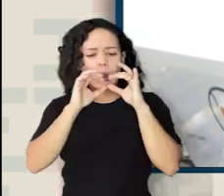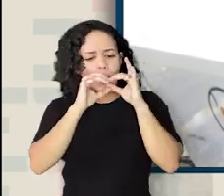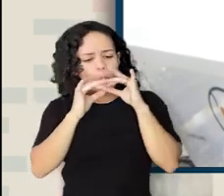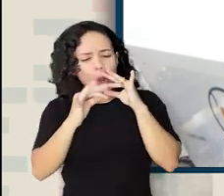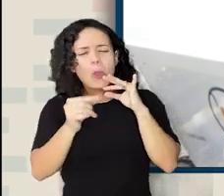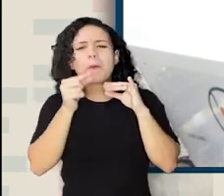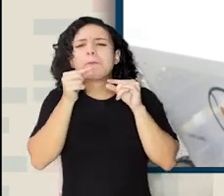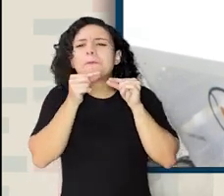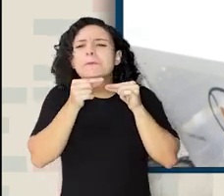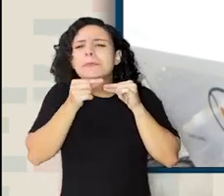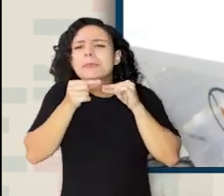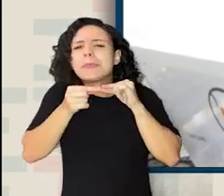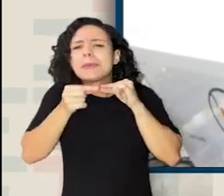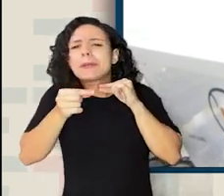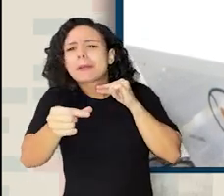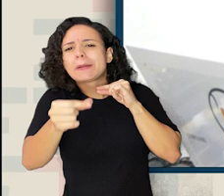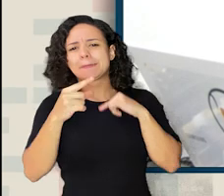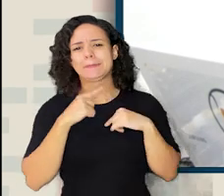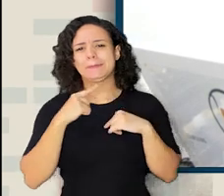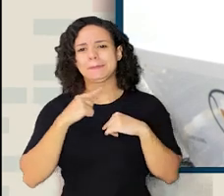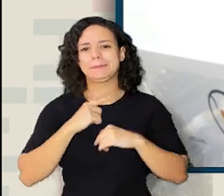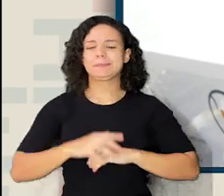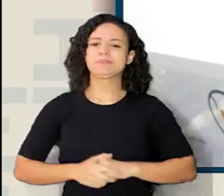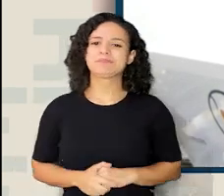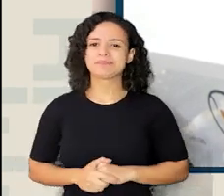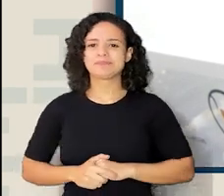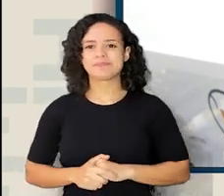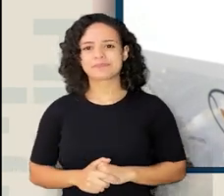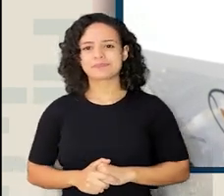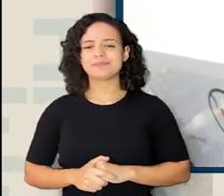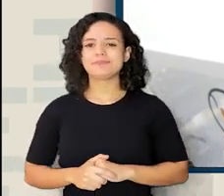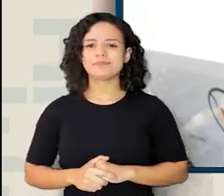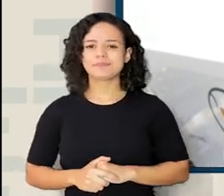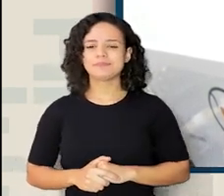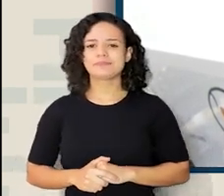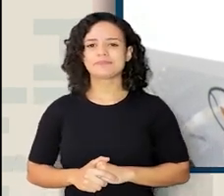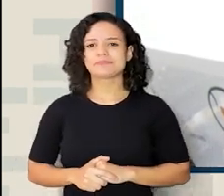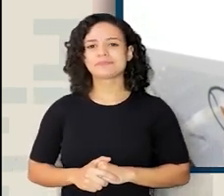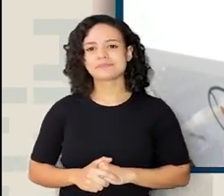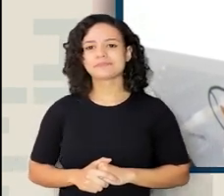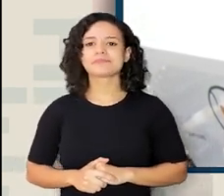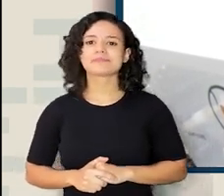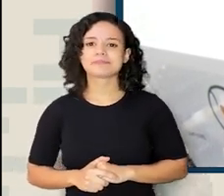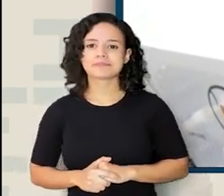acertar esses espaços tão miudinhos, né?